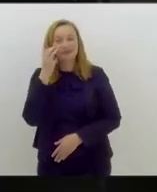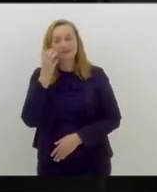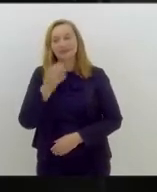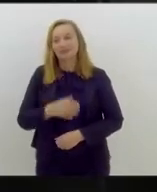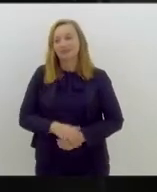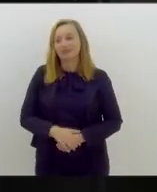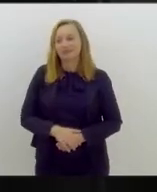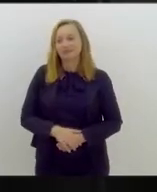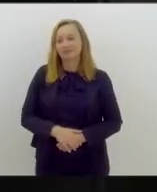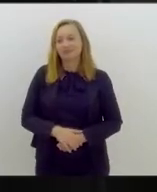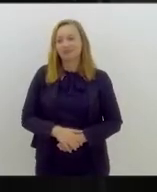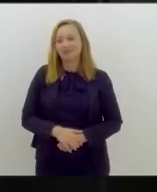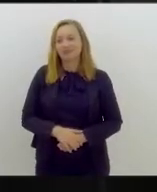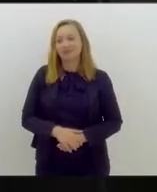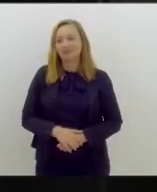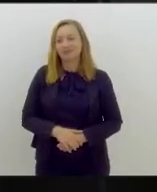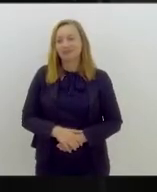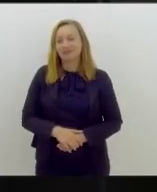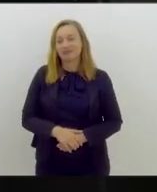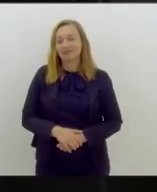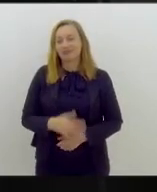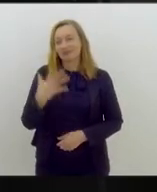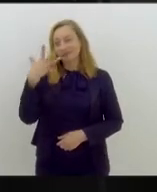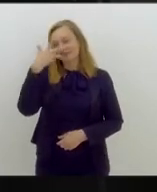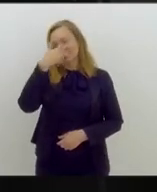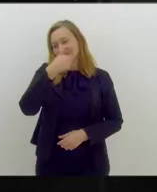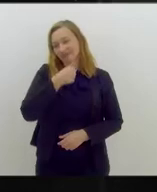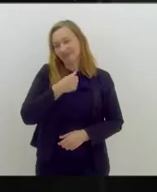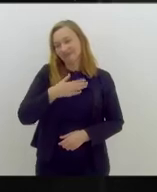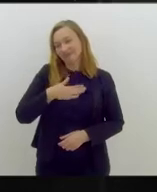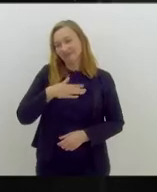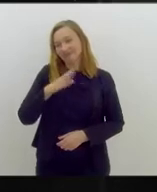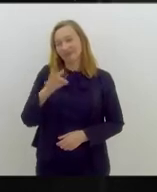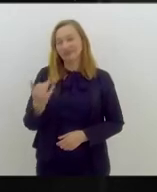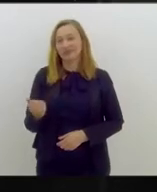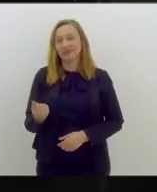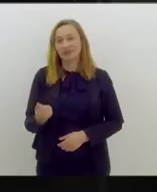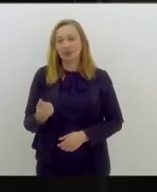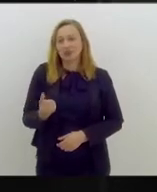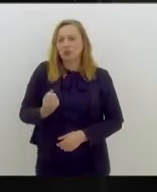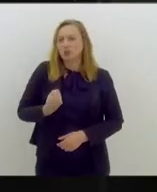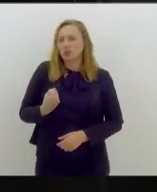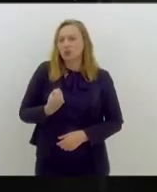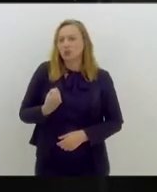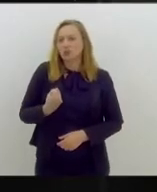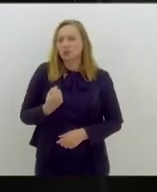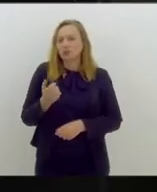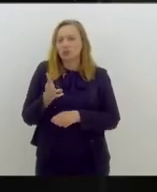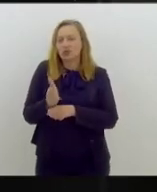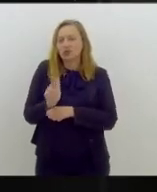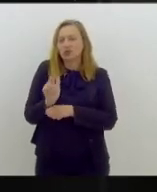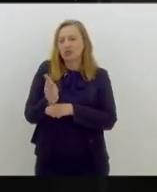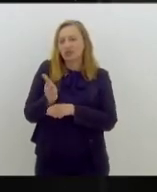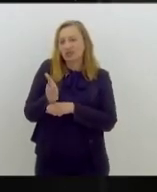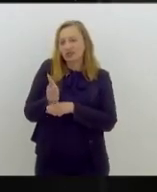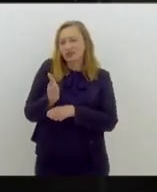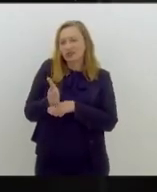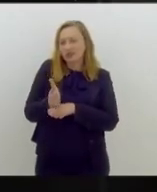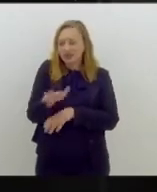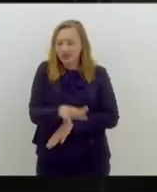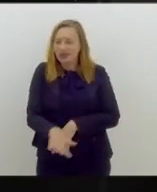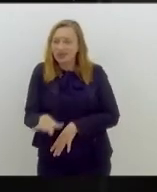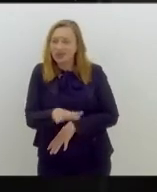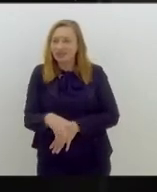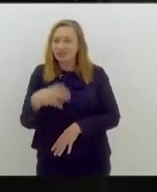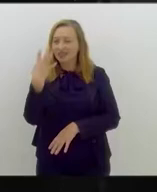foram lindos na minha campanha o número de vídeos que eu recebi de criancinhas cantando